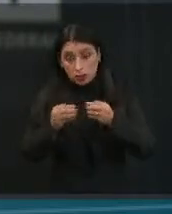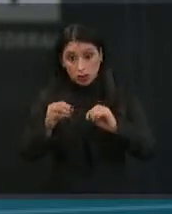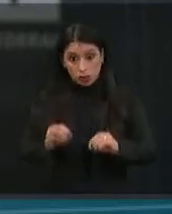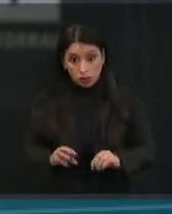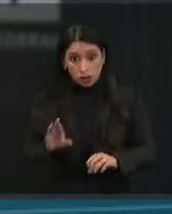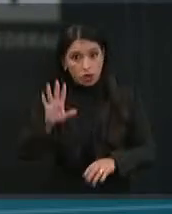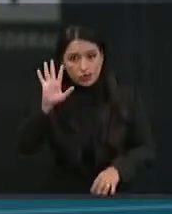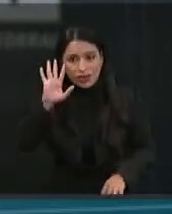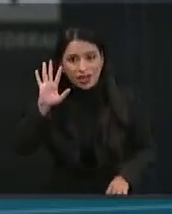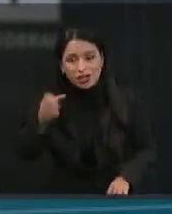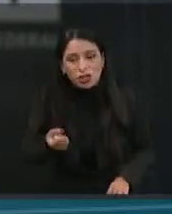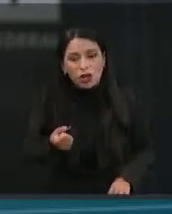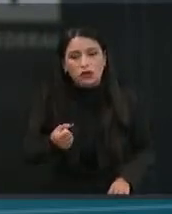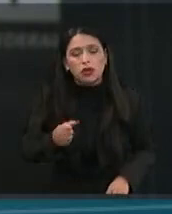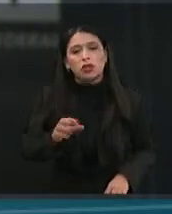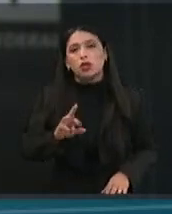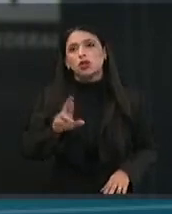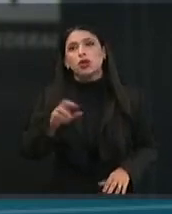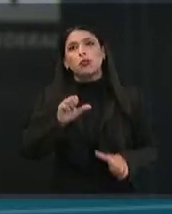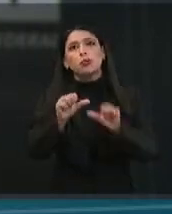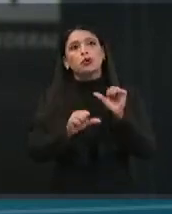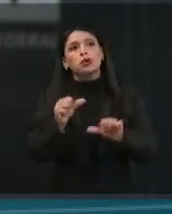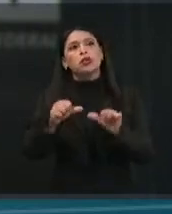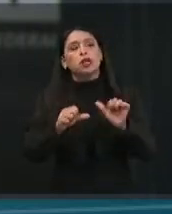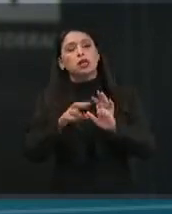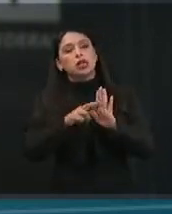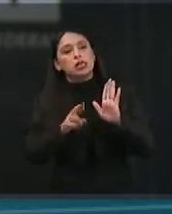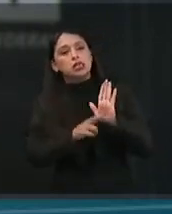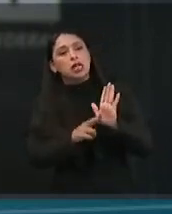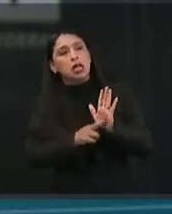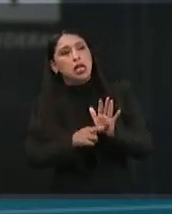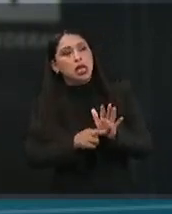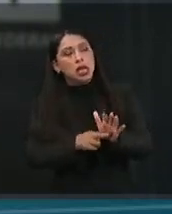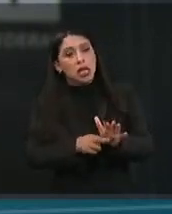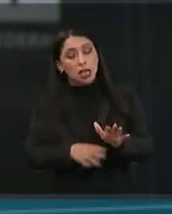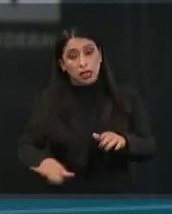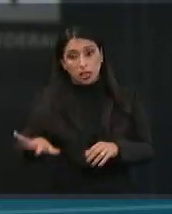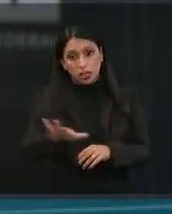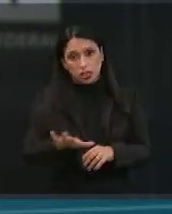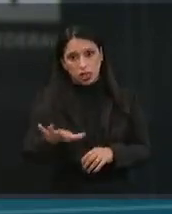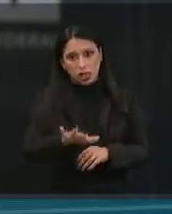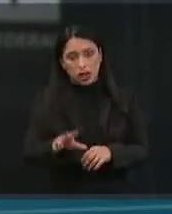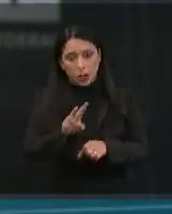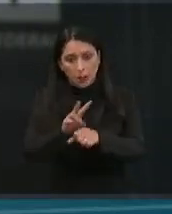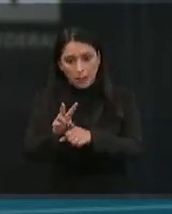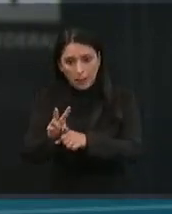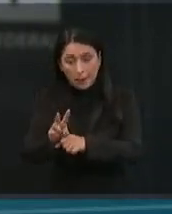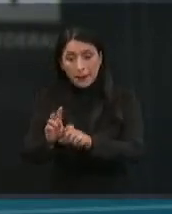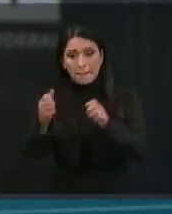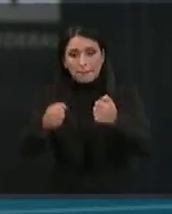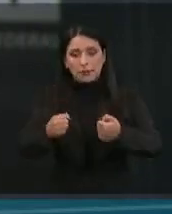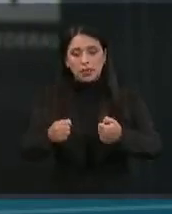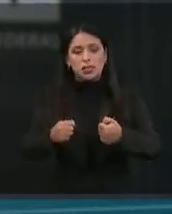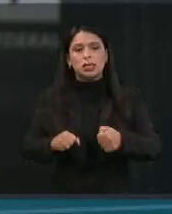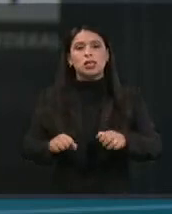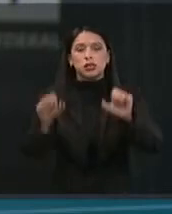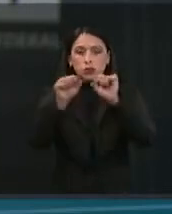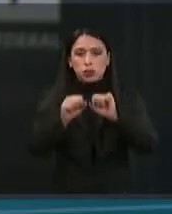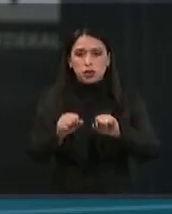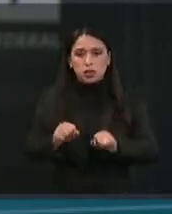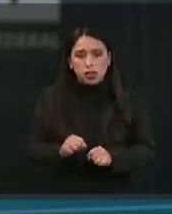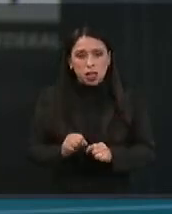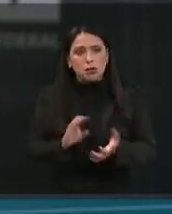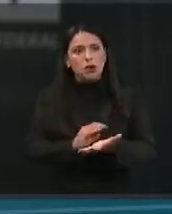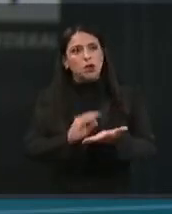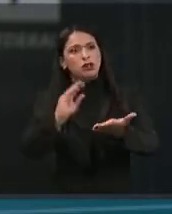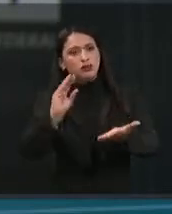com a mudança na chave do regime de responsabilidade e monitoramento generalizado. Para isso, é necessário partir de uma abordagem sistêmica com investimentos e com